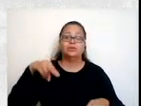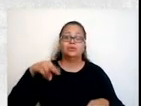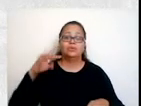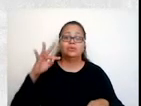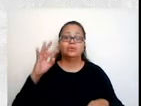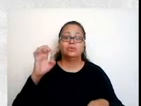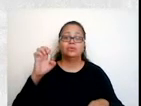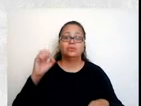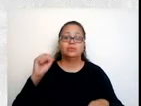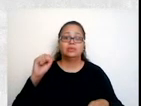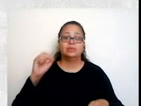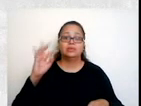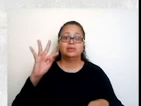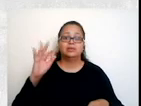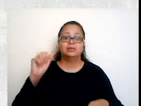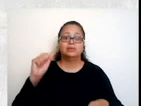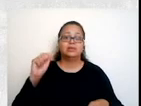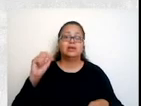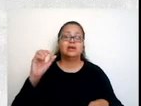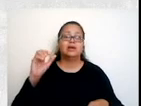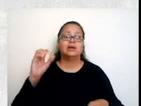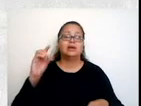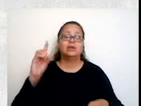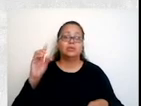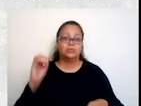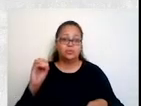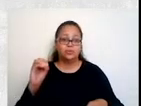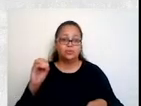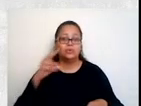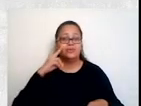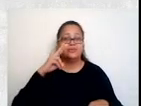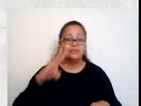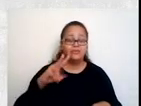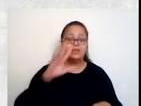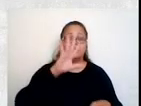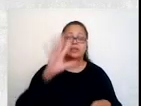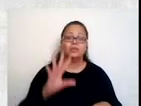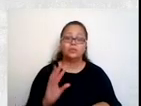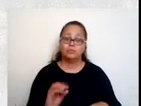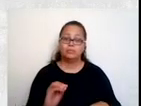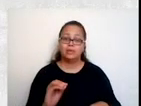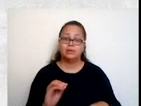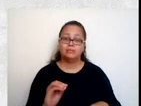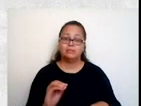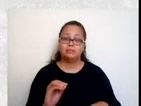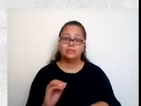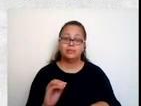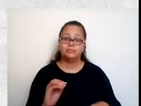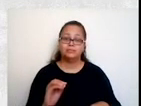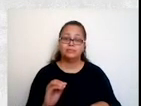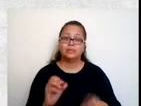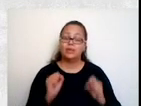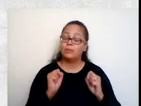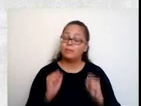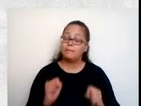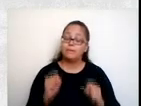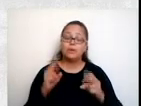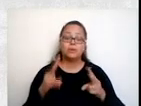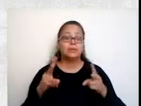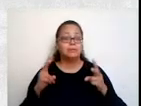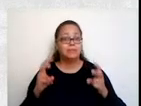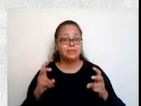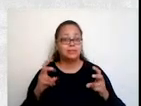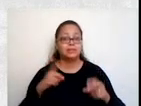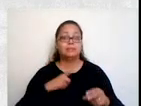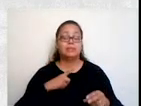contestado. Nessa região, pessoal, que vocês podem ver no mapinha ao lado, aqui vocês podem perceber